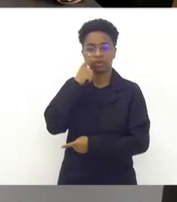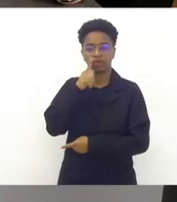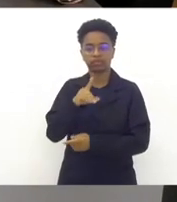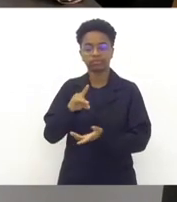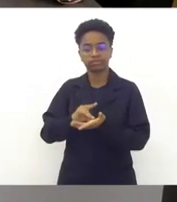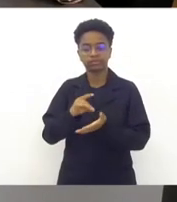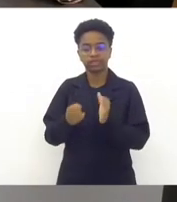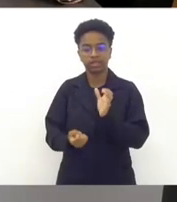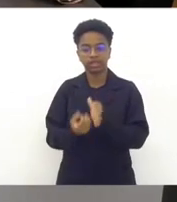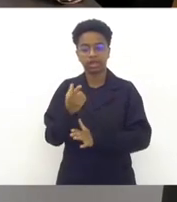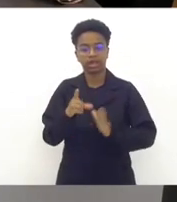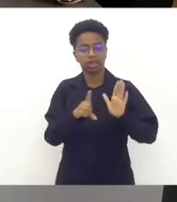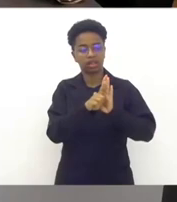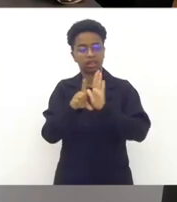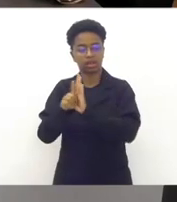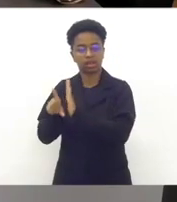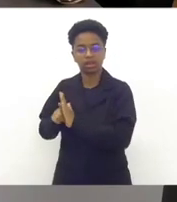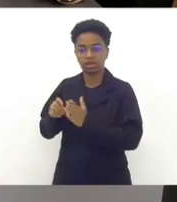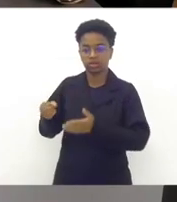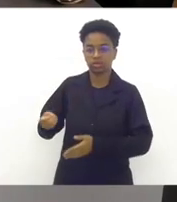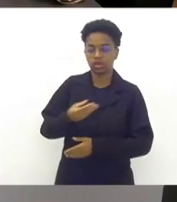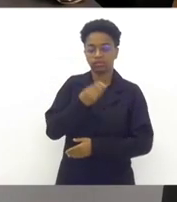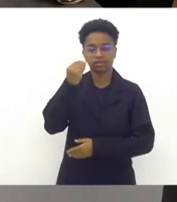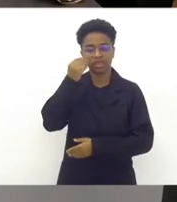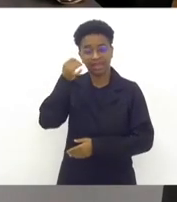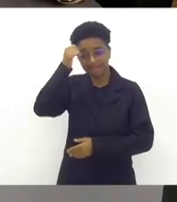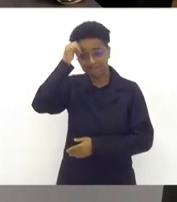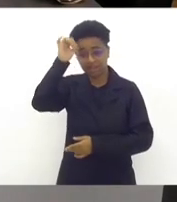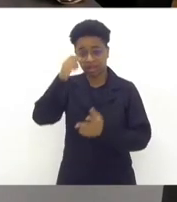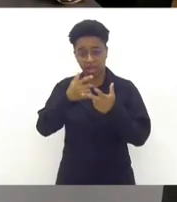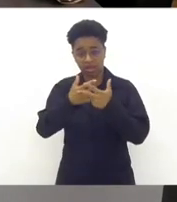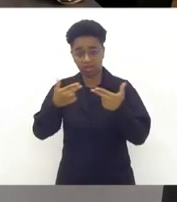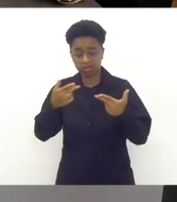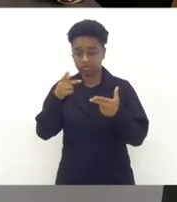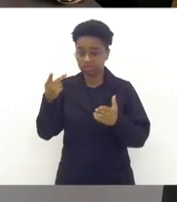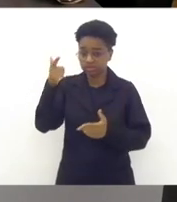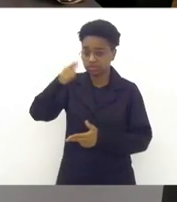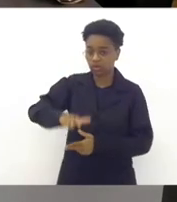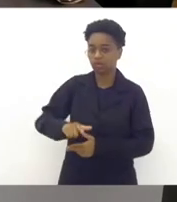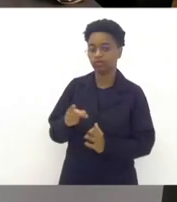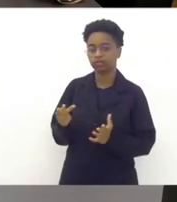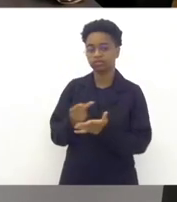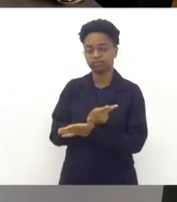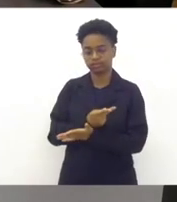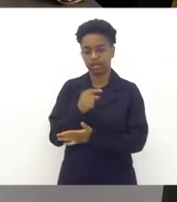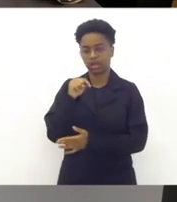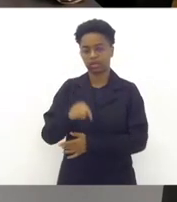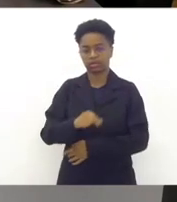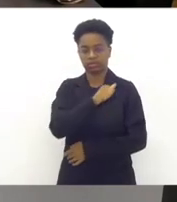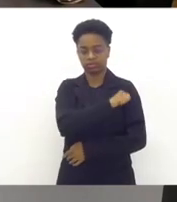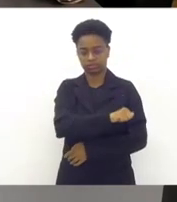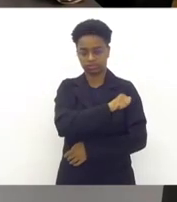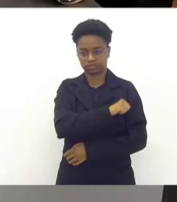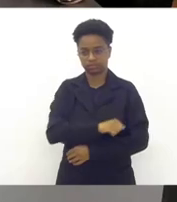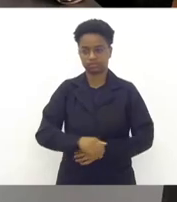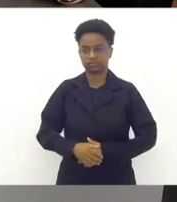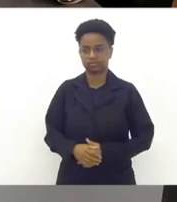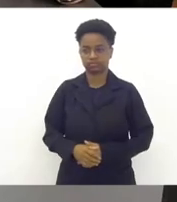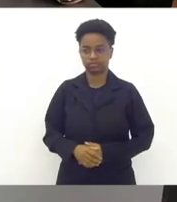novas legislações que não permita que esse tipo de caso siga se perpetuando no estado do Rio de